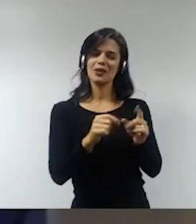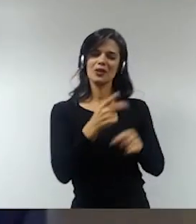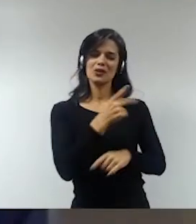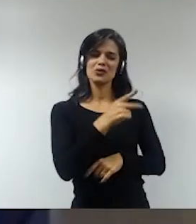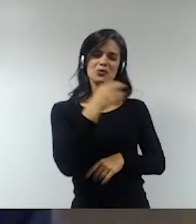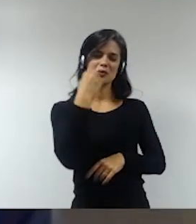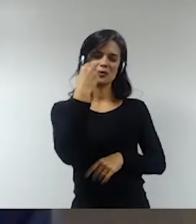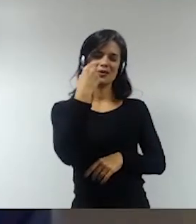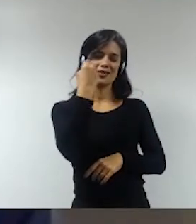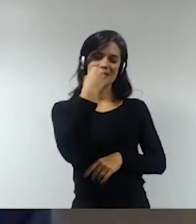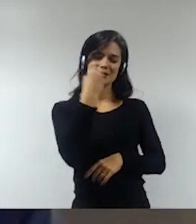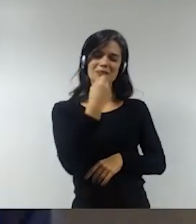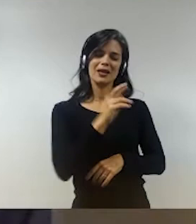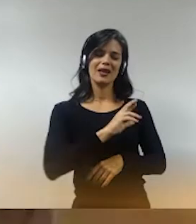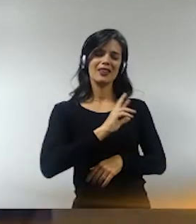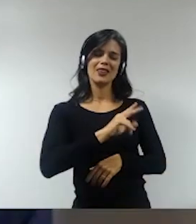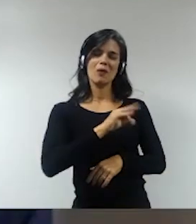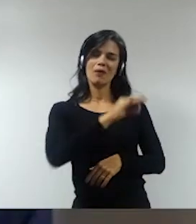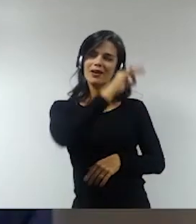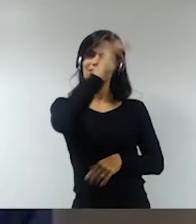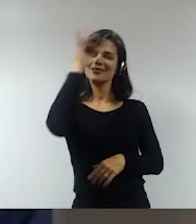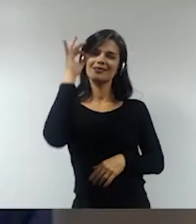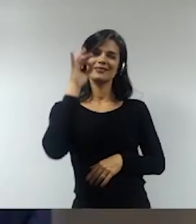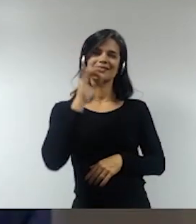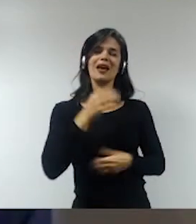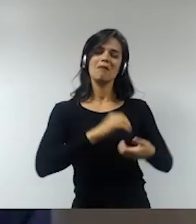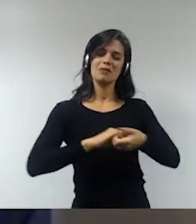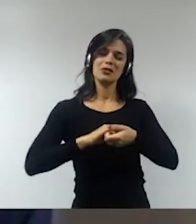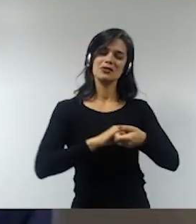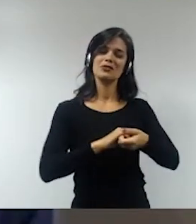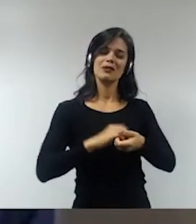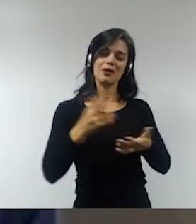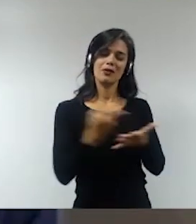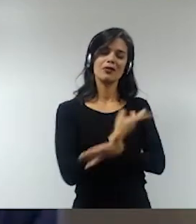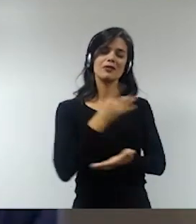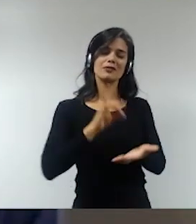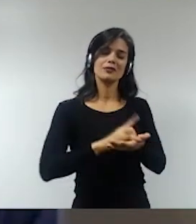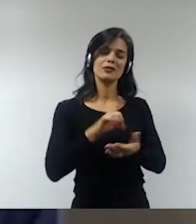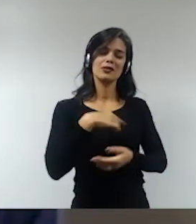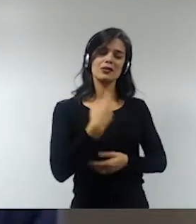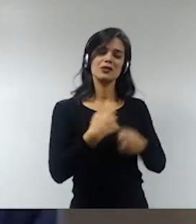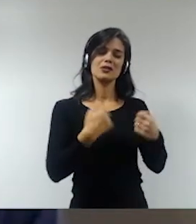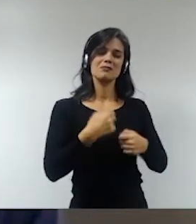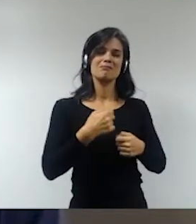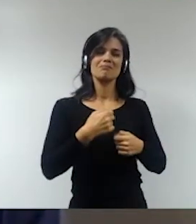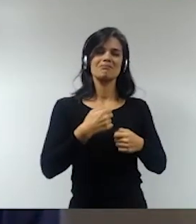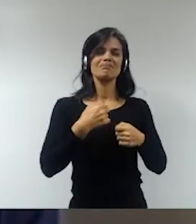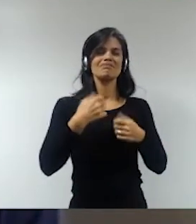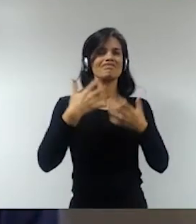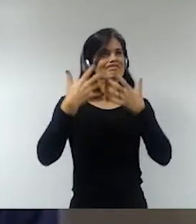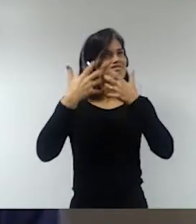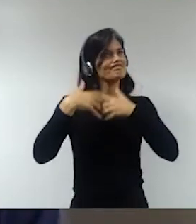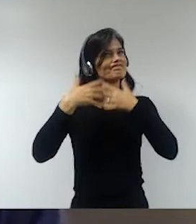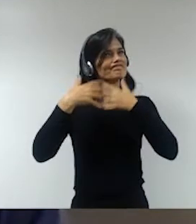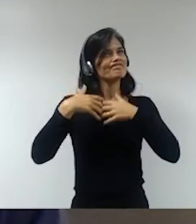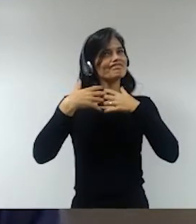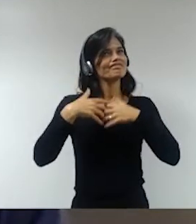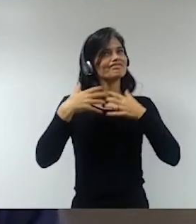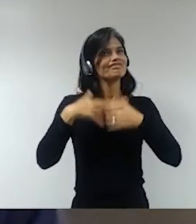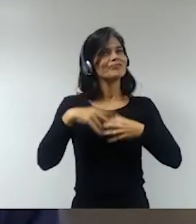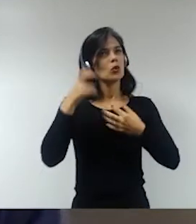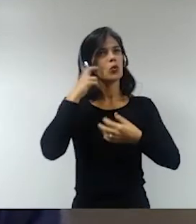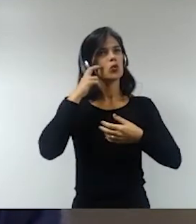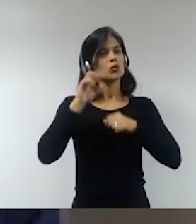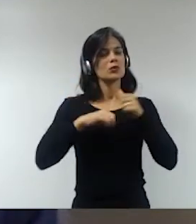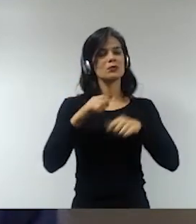sua experiência. A mediação ela funciona e precisamos revisar nossos hábitos e